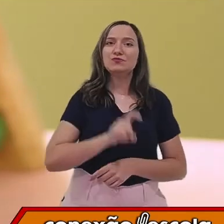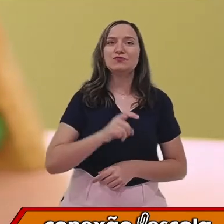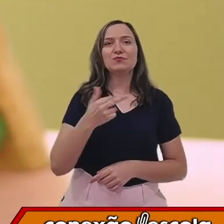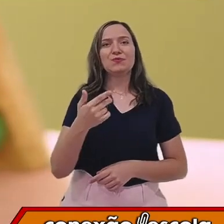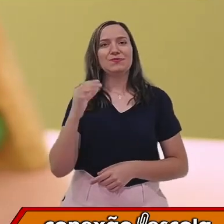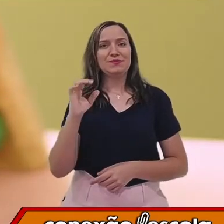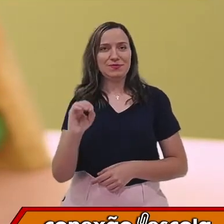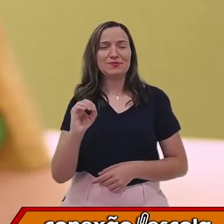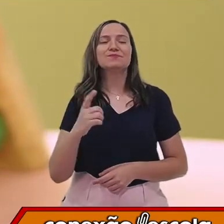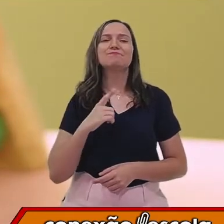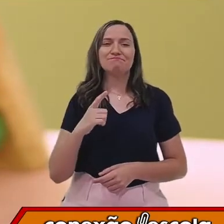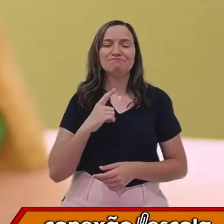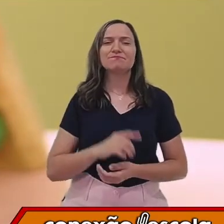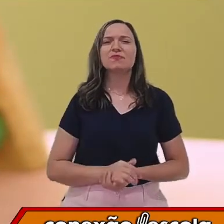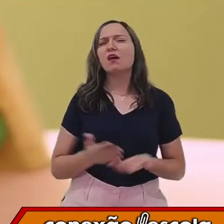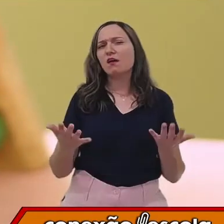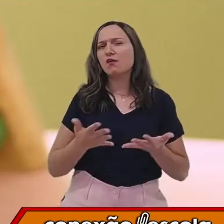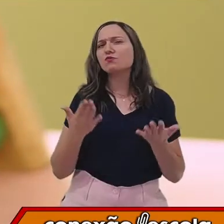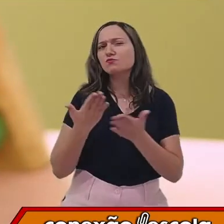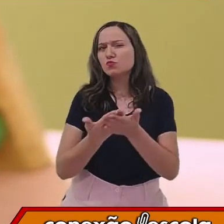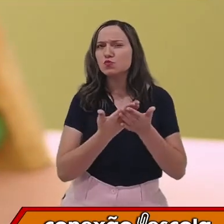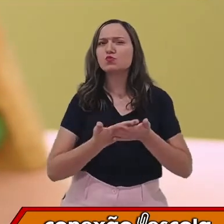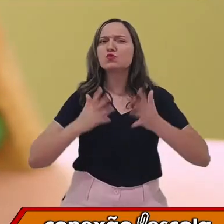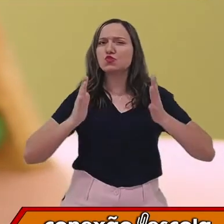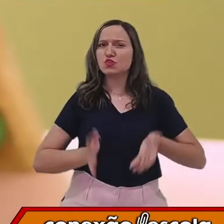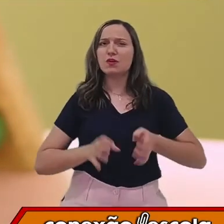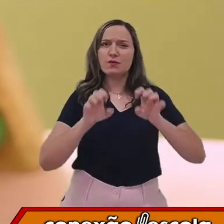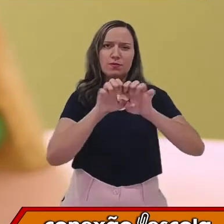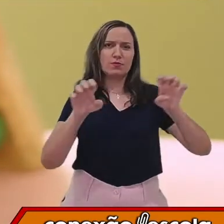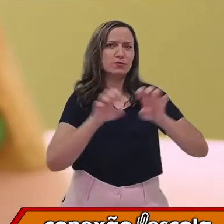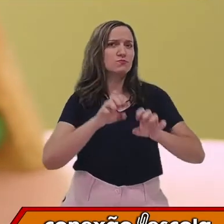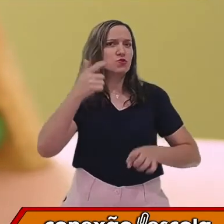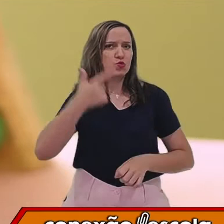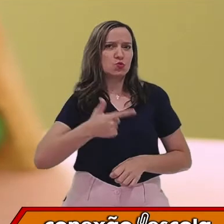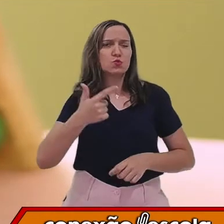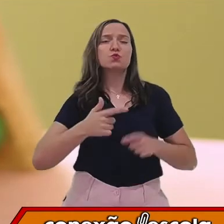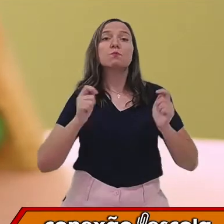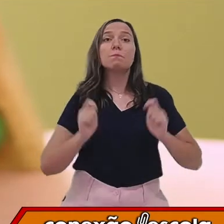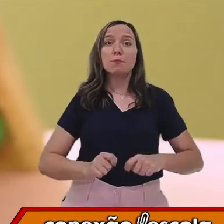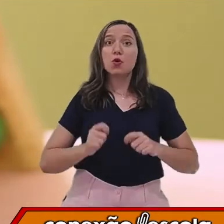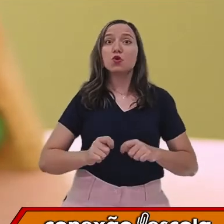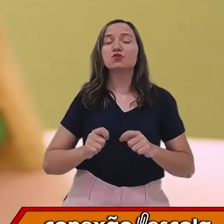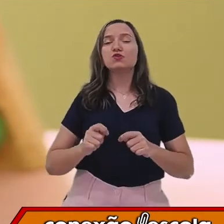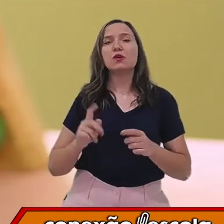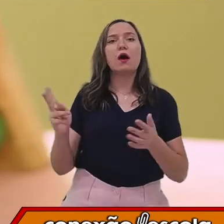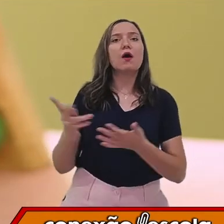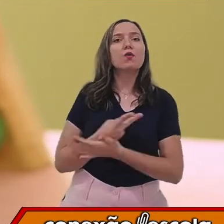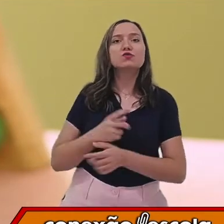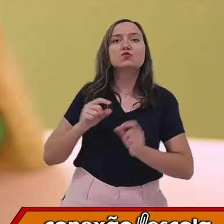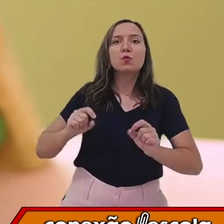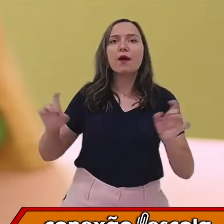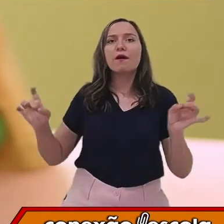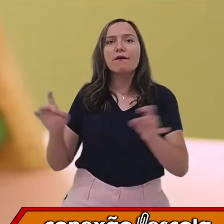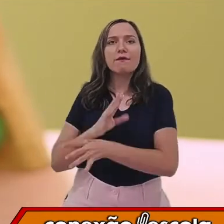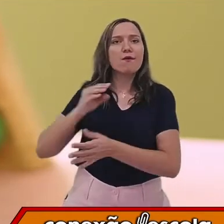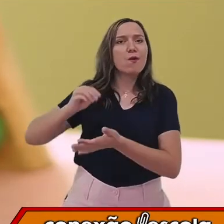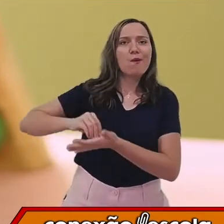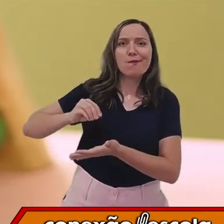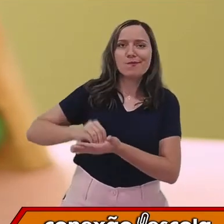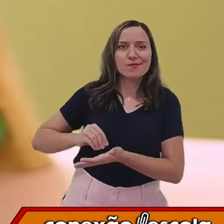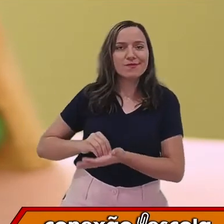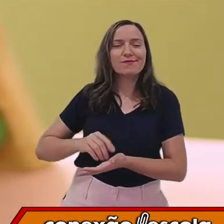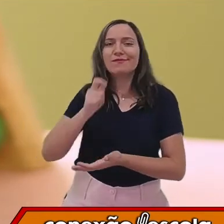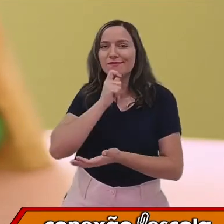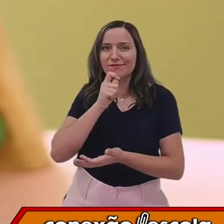nós já vimos os dois tipos de equações do 2º grau que pode aparecer na sua forma incompleta vamos analisar uma equação do